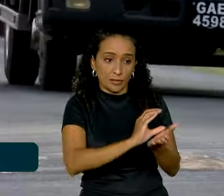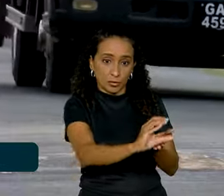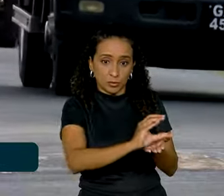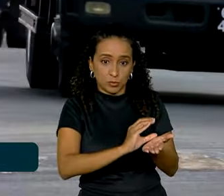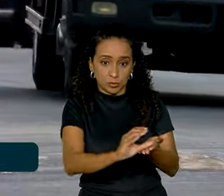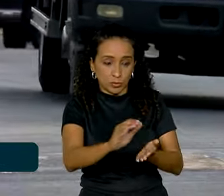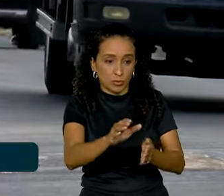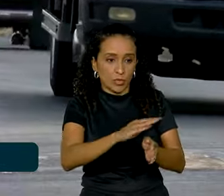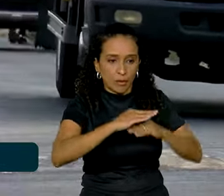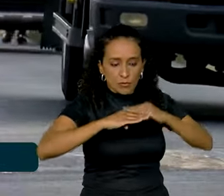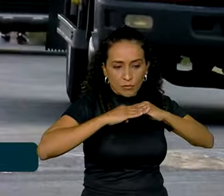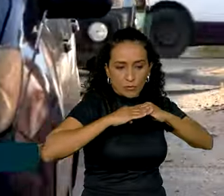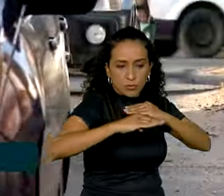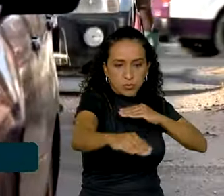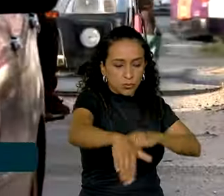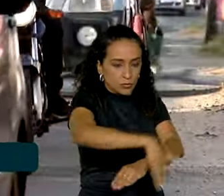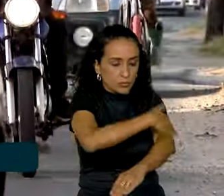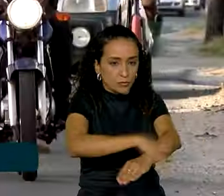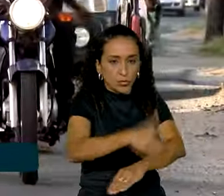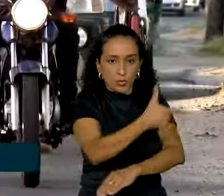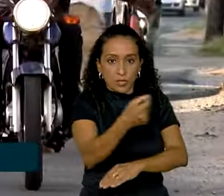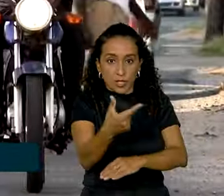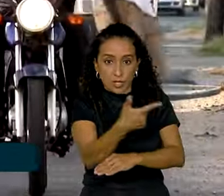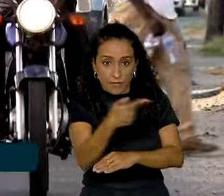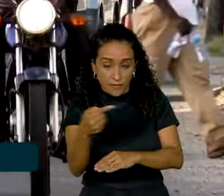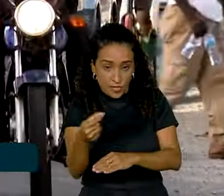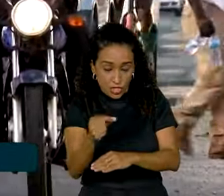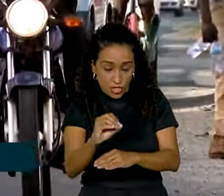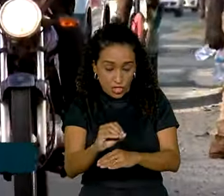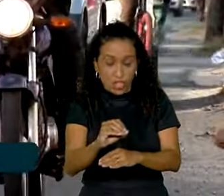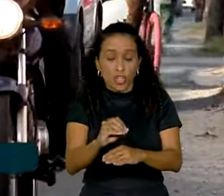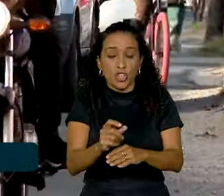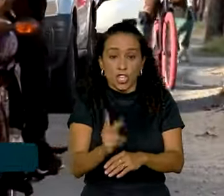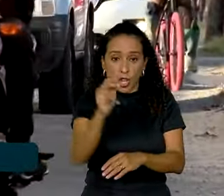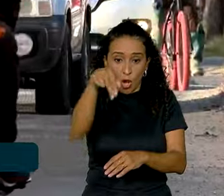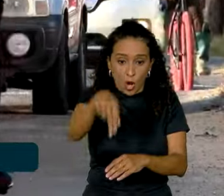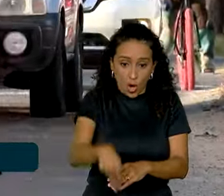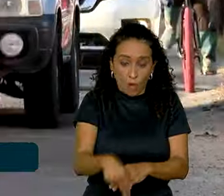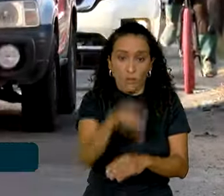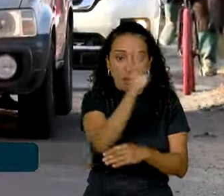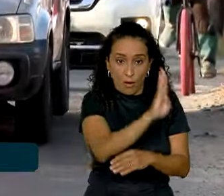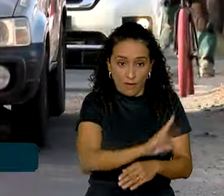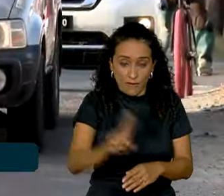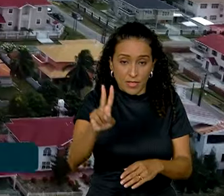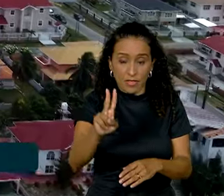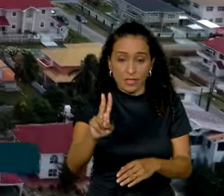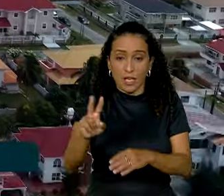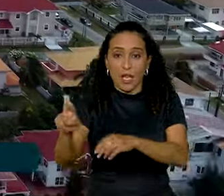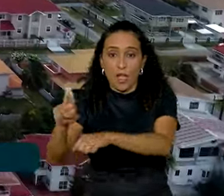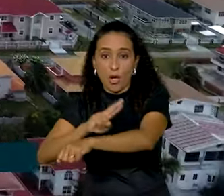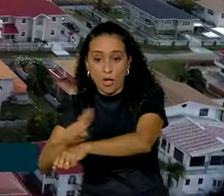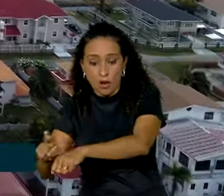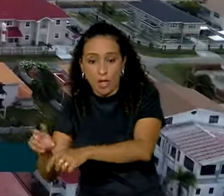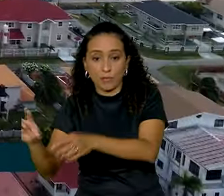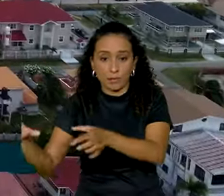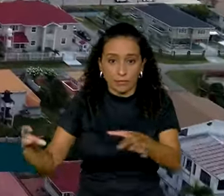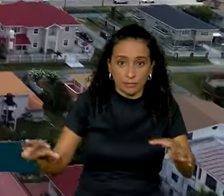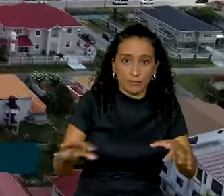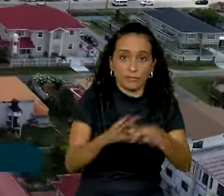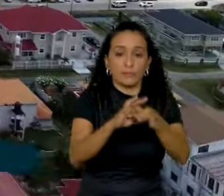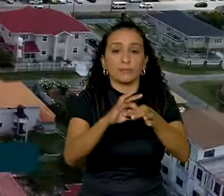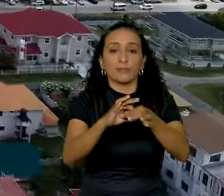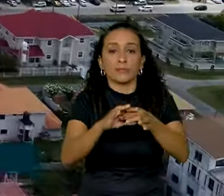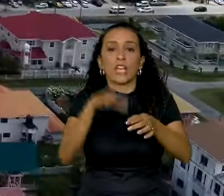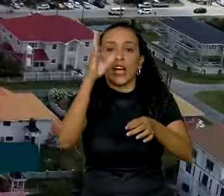asfaltar o trecho de 220 Km da estrada que liga Boa Vista em Roraima aital na Guiana já